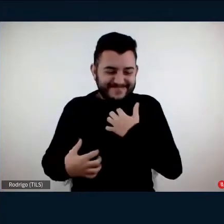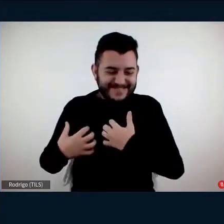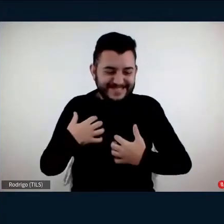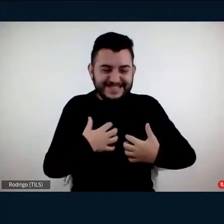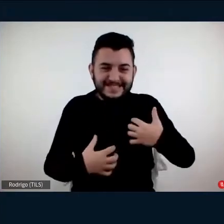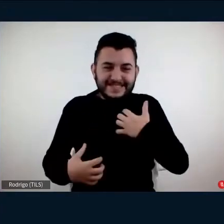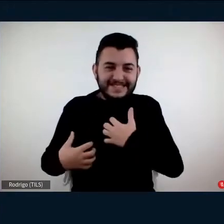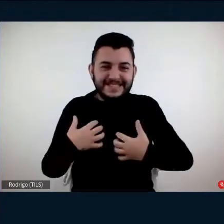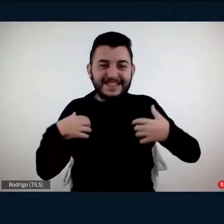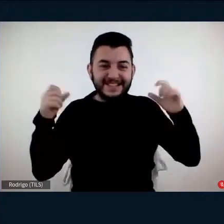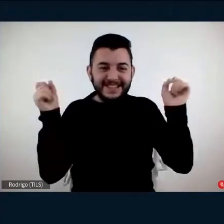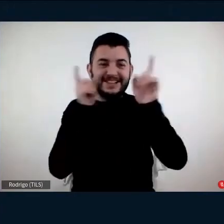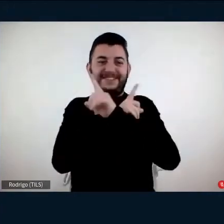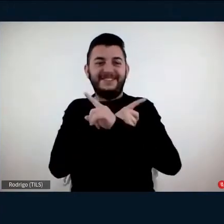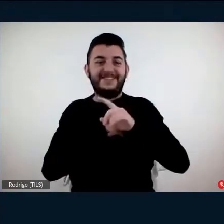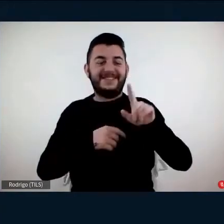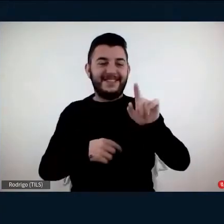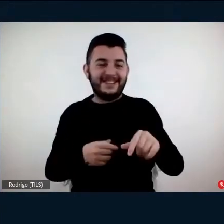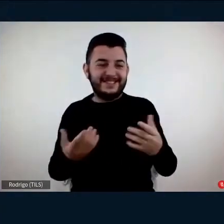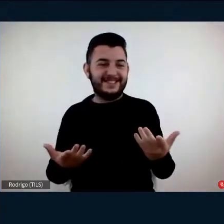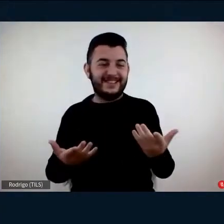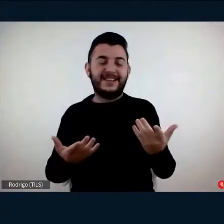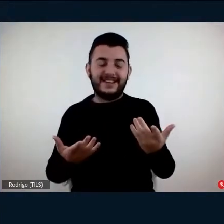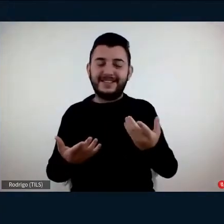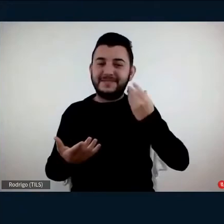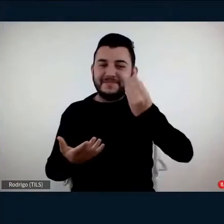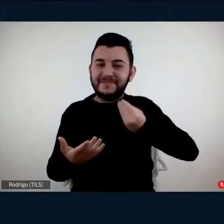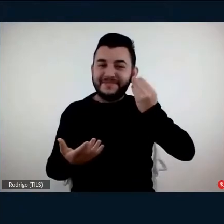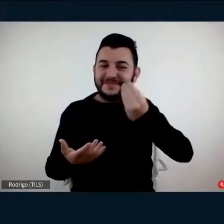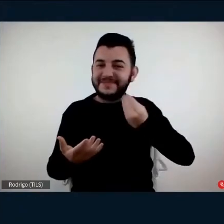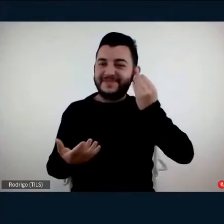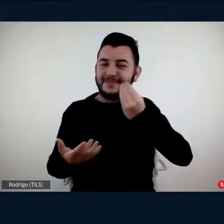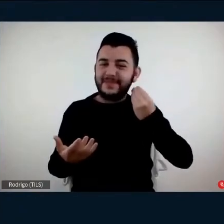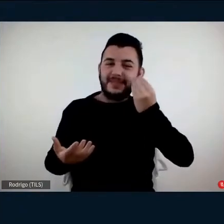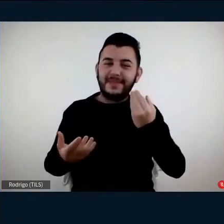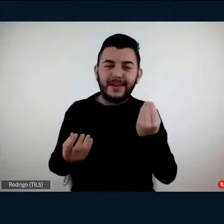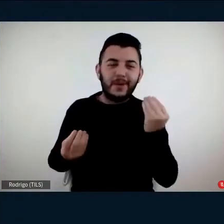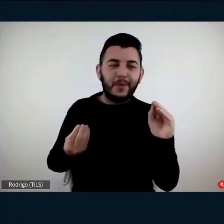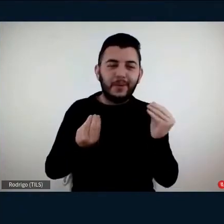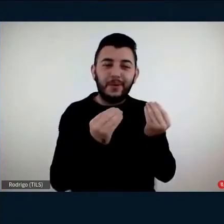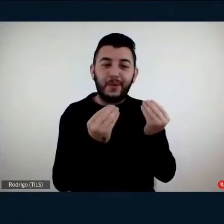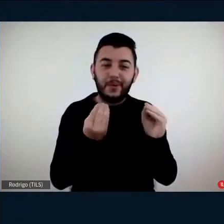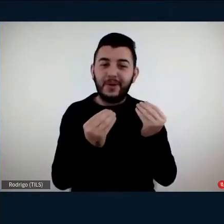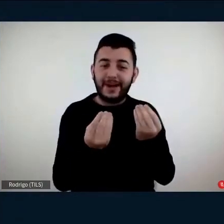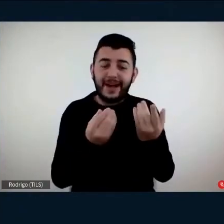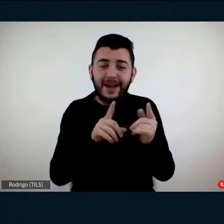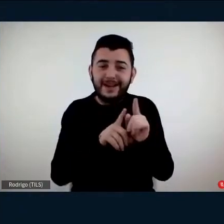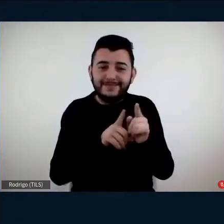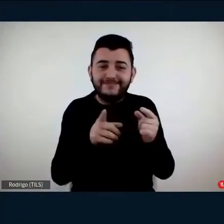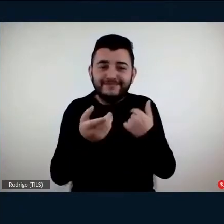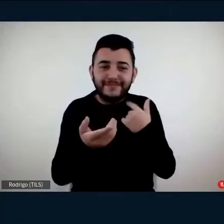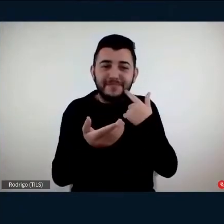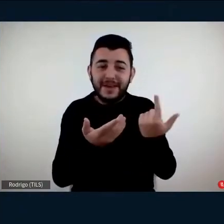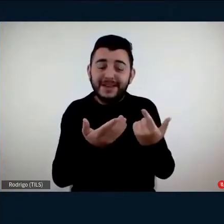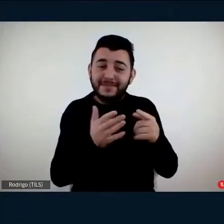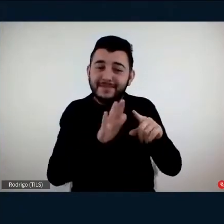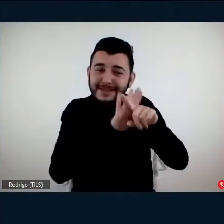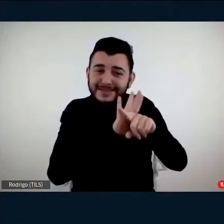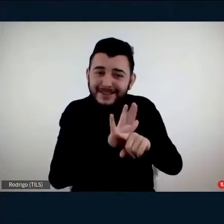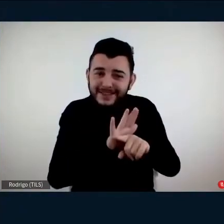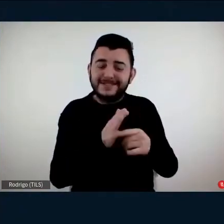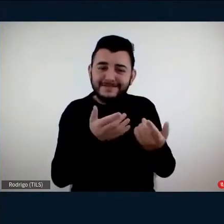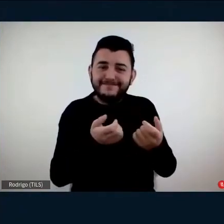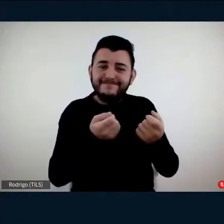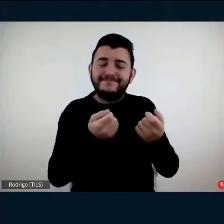essa dificuldade de trazer essa experiência e colocar ela no papel. Eu também não quis julgar, né? Não quis trazer um